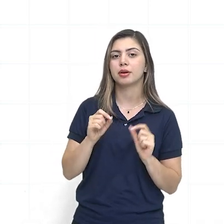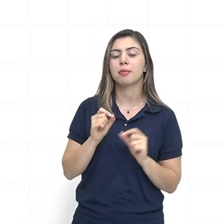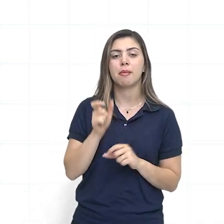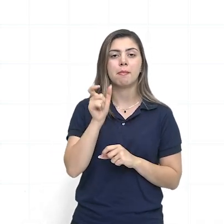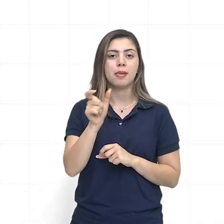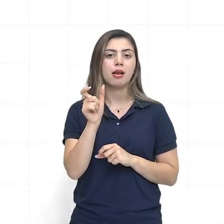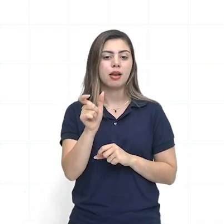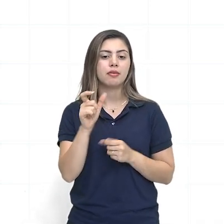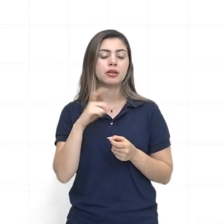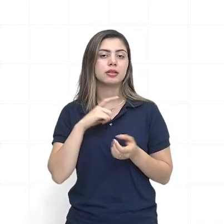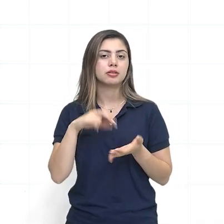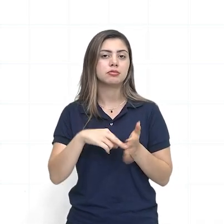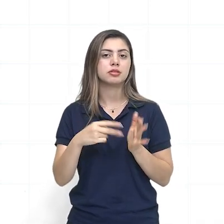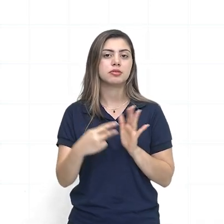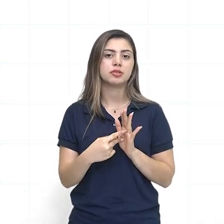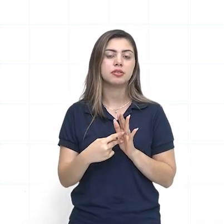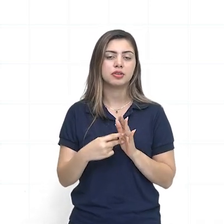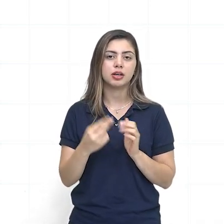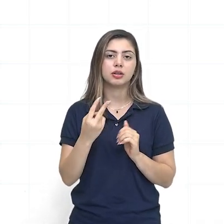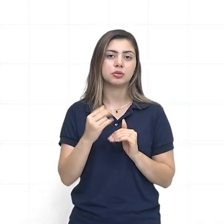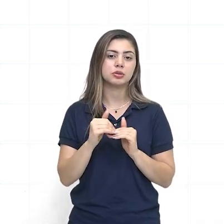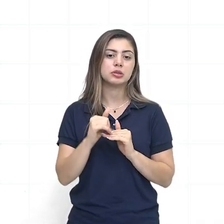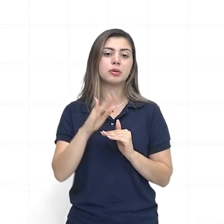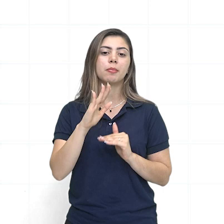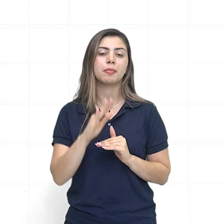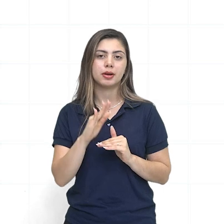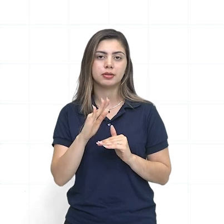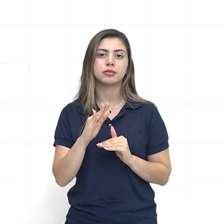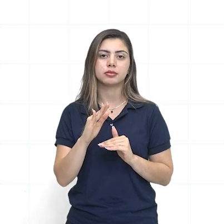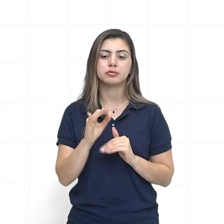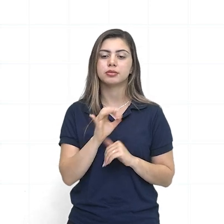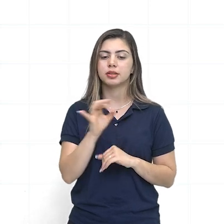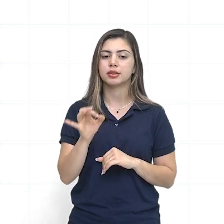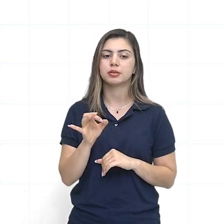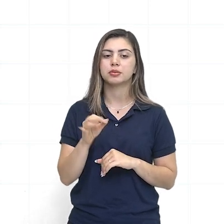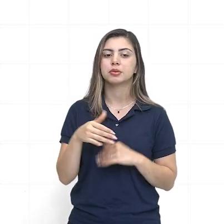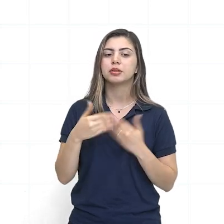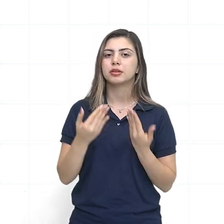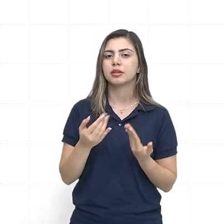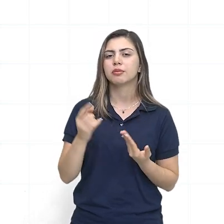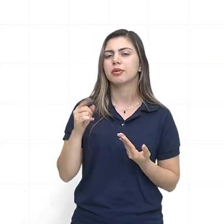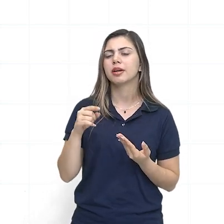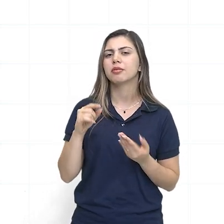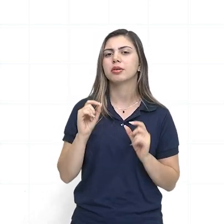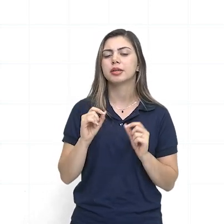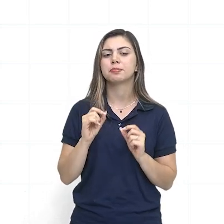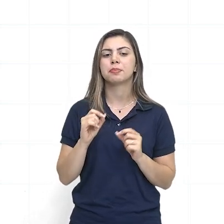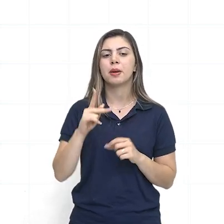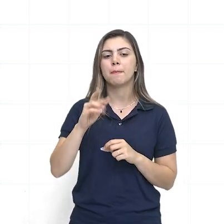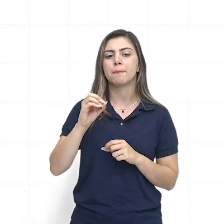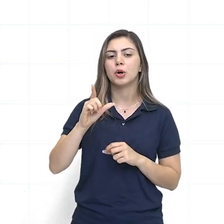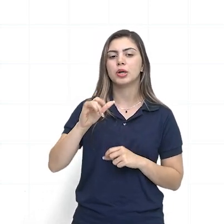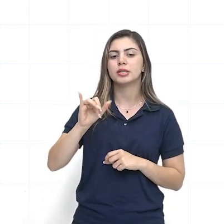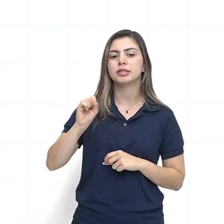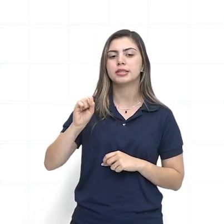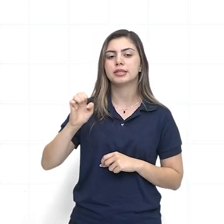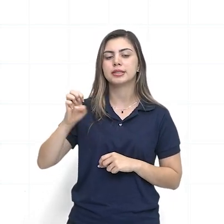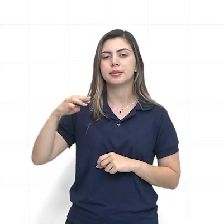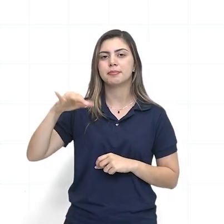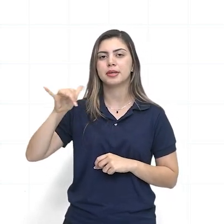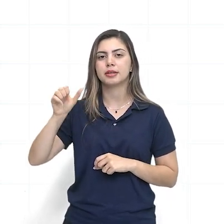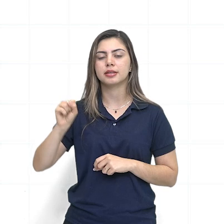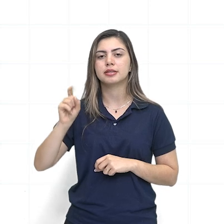se apoia normalmente em palavras polissêmicas. O que significa isso? Que a palavra tem mais de um